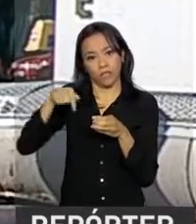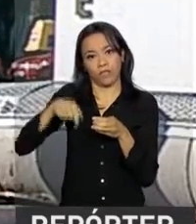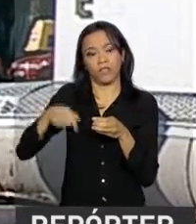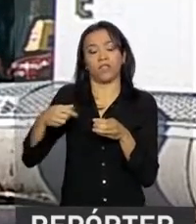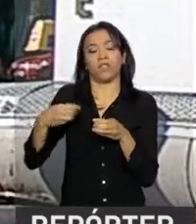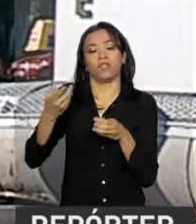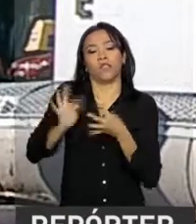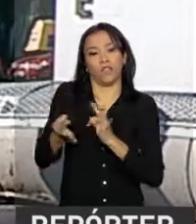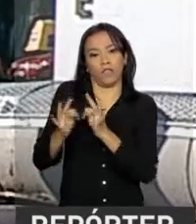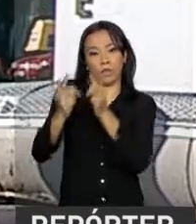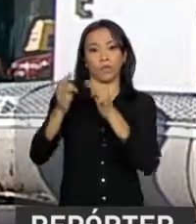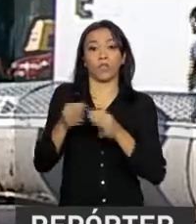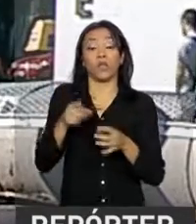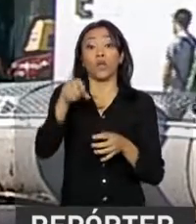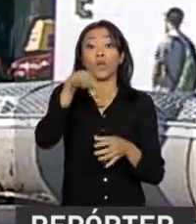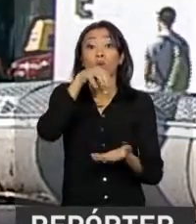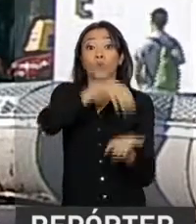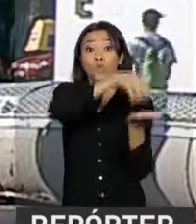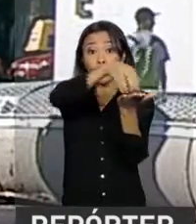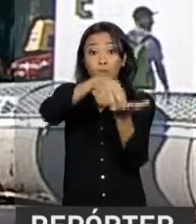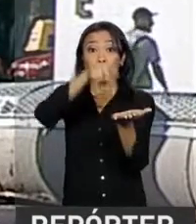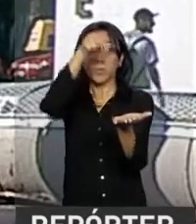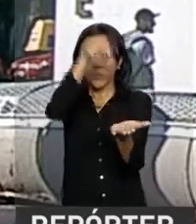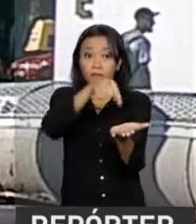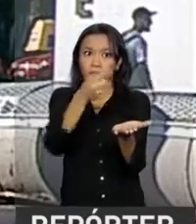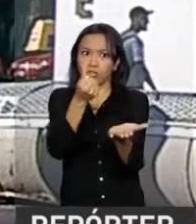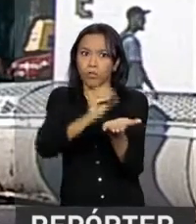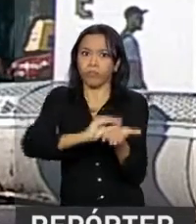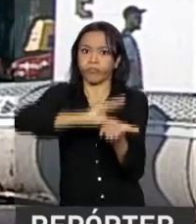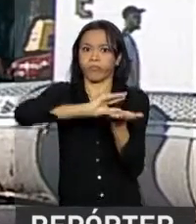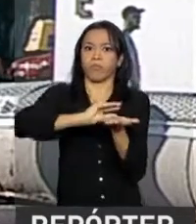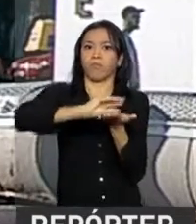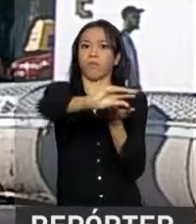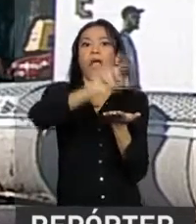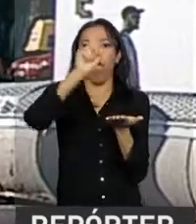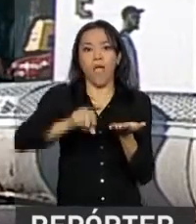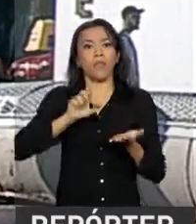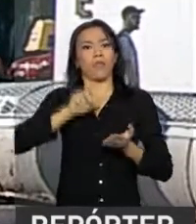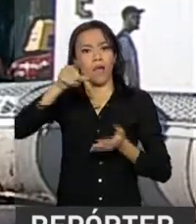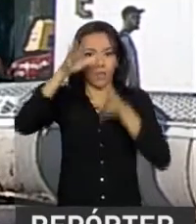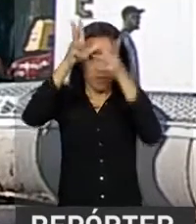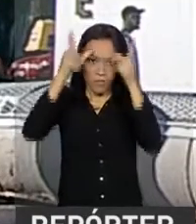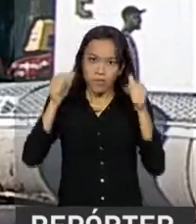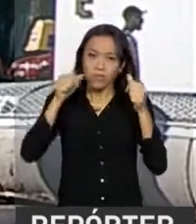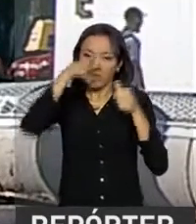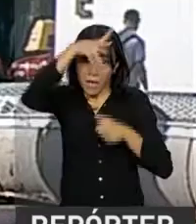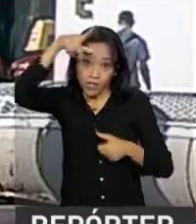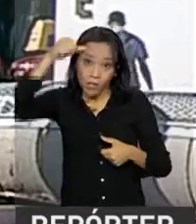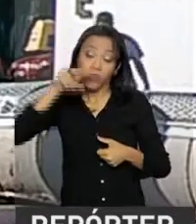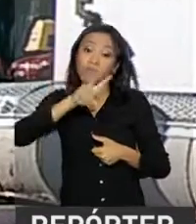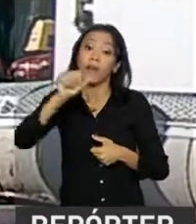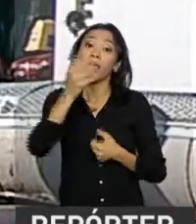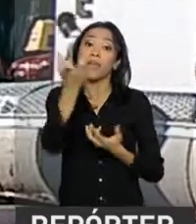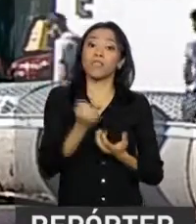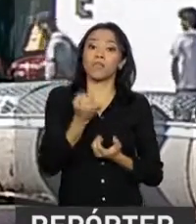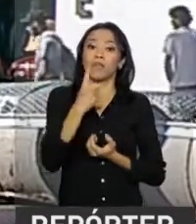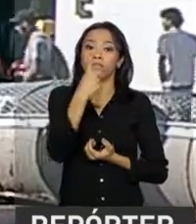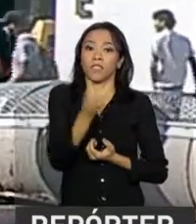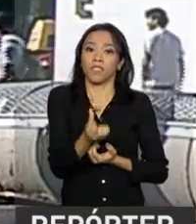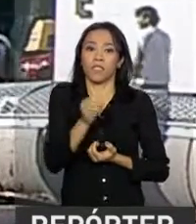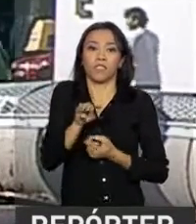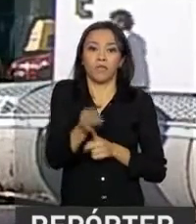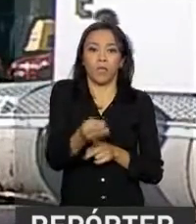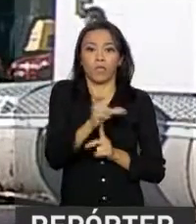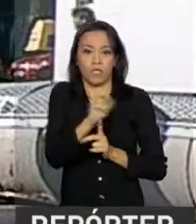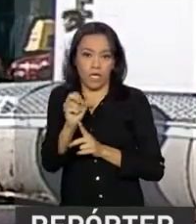instituto que vai receber o maior valor é o Instituto Nacional de Pesquisas da Amazônia, que vai receber 16 milhões e 500